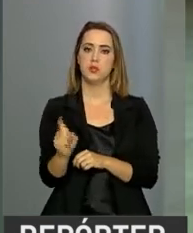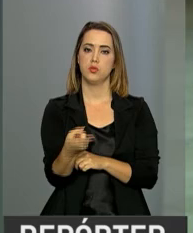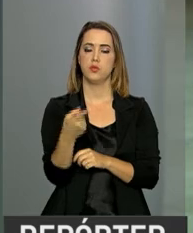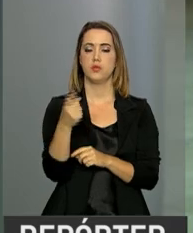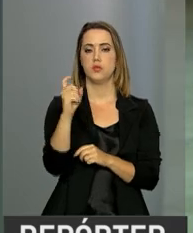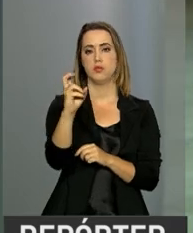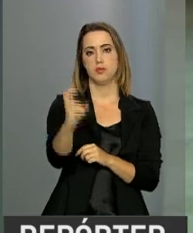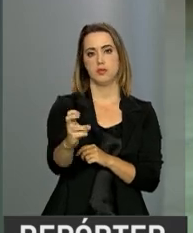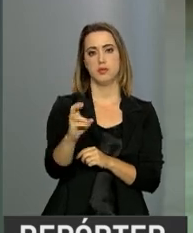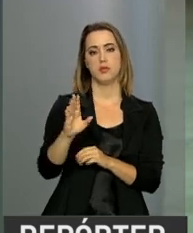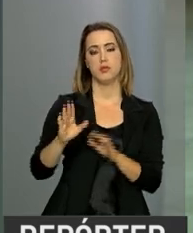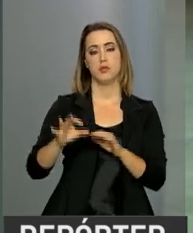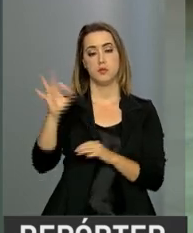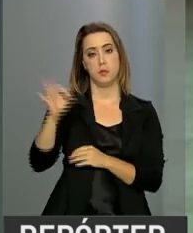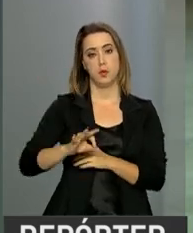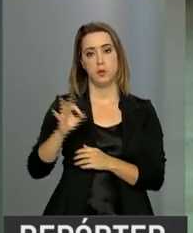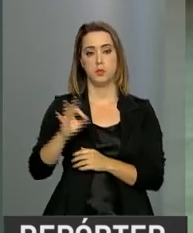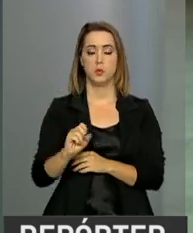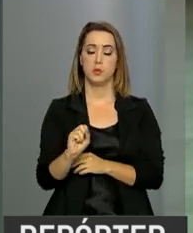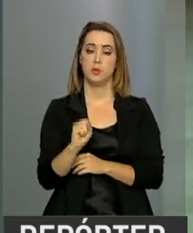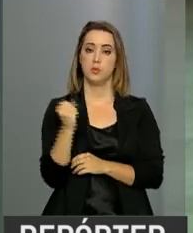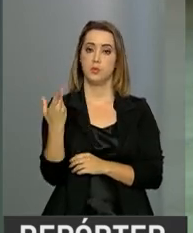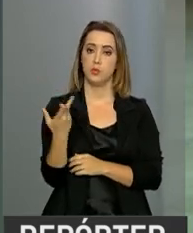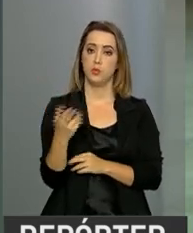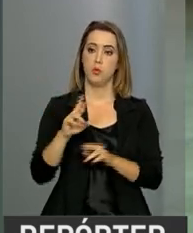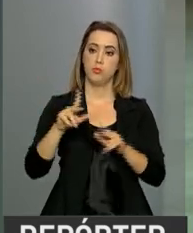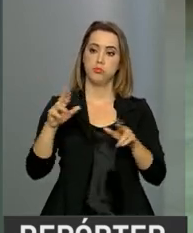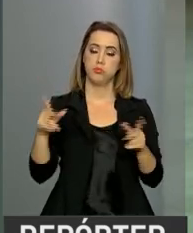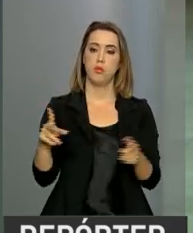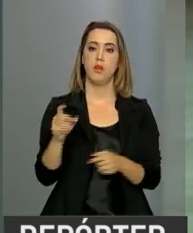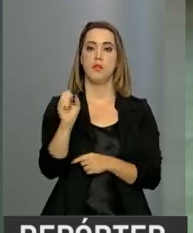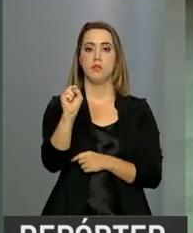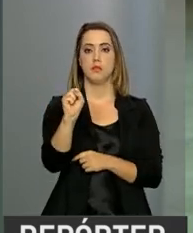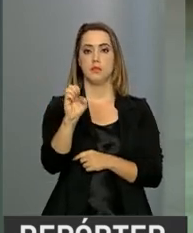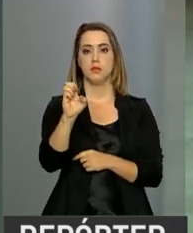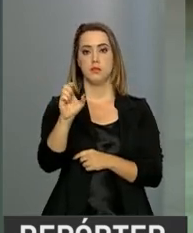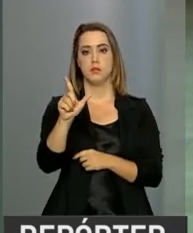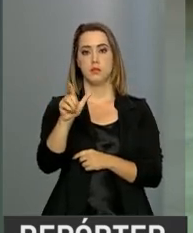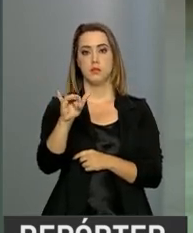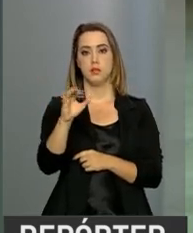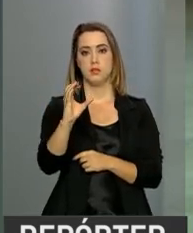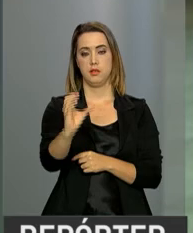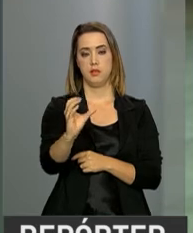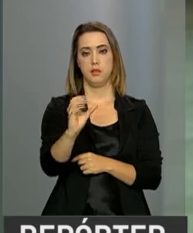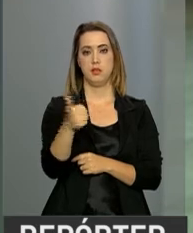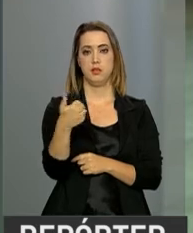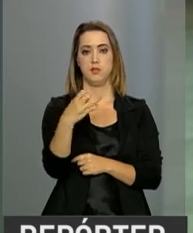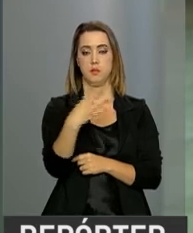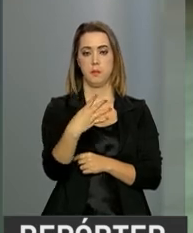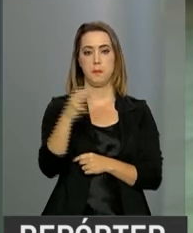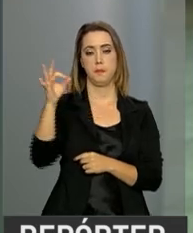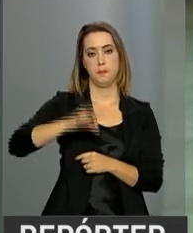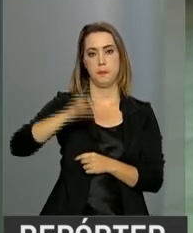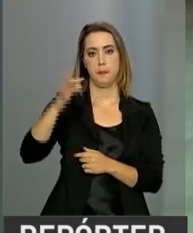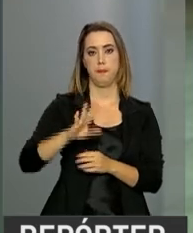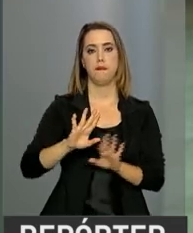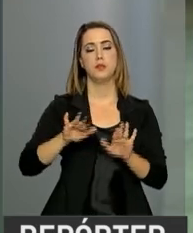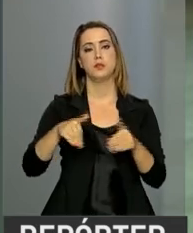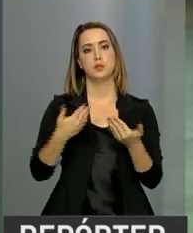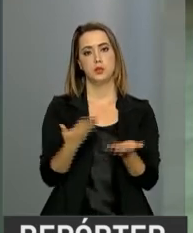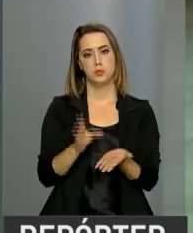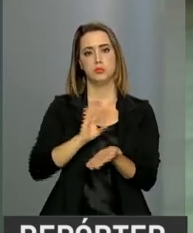7,5%, alguma coisa desse tipo. Ou a variação da Selic, no caso, 14%. Então, é um